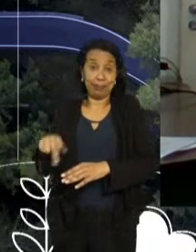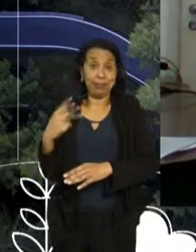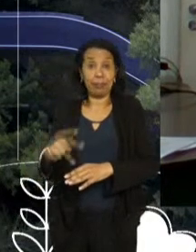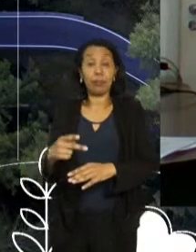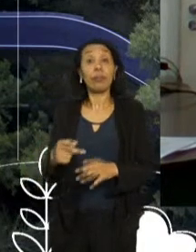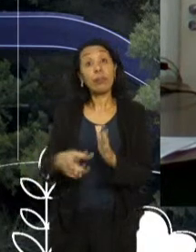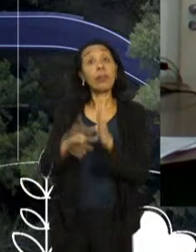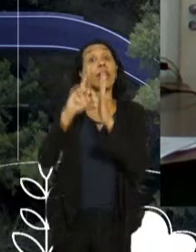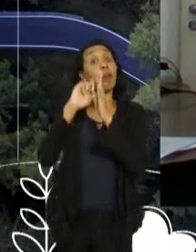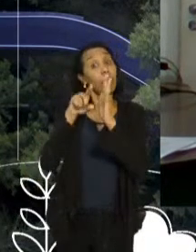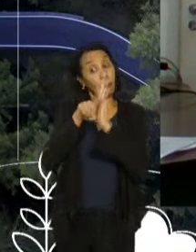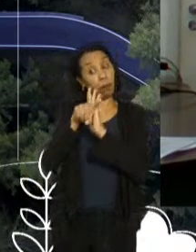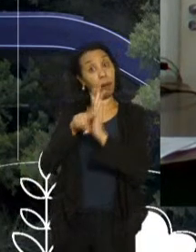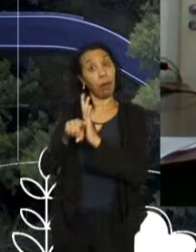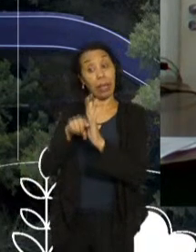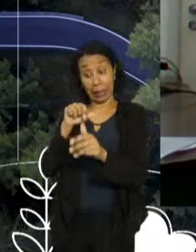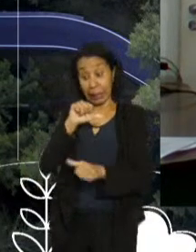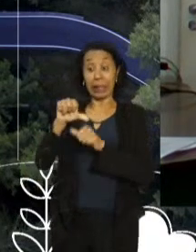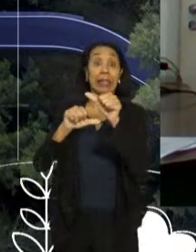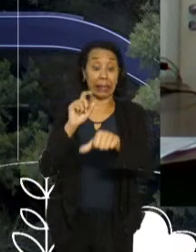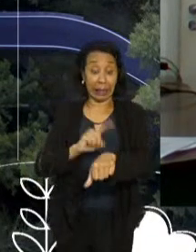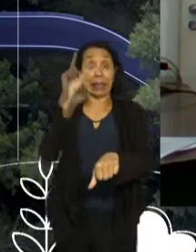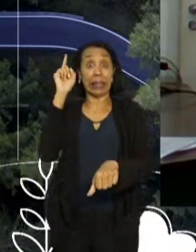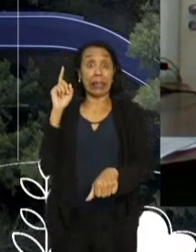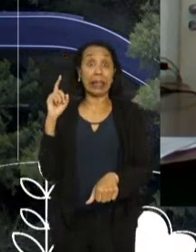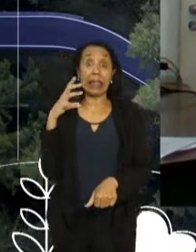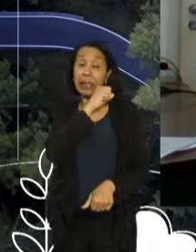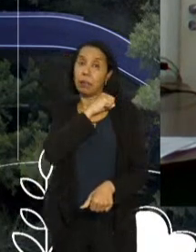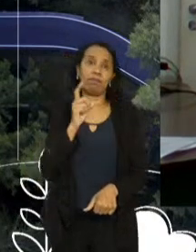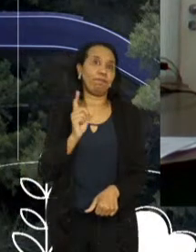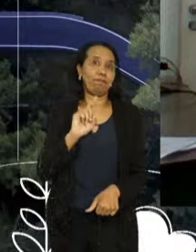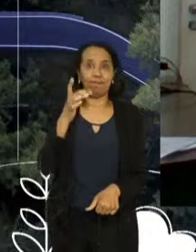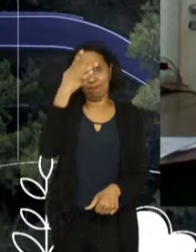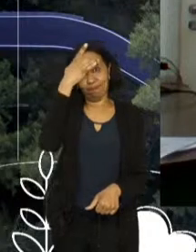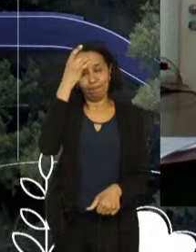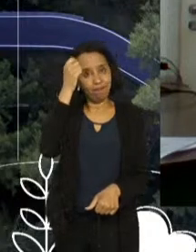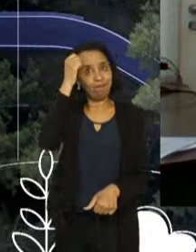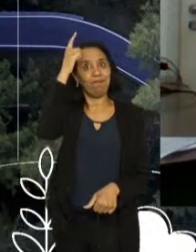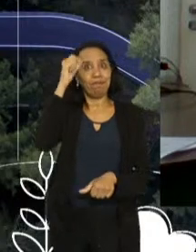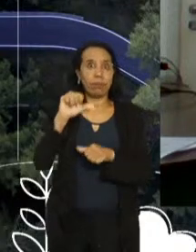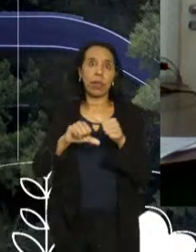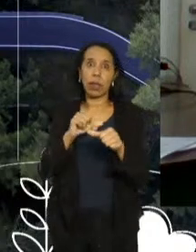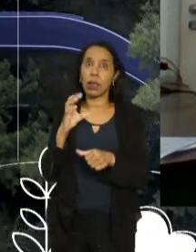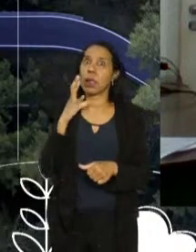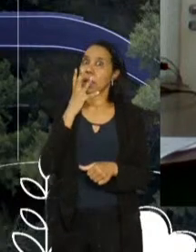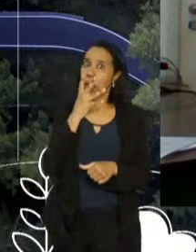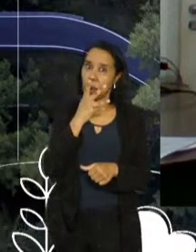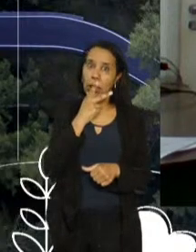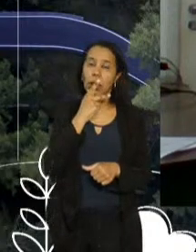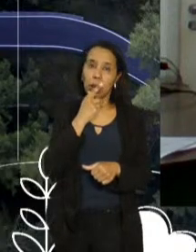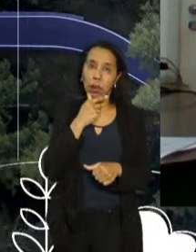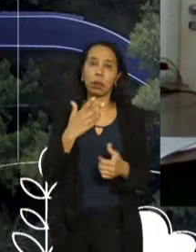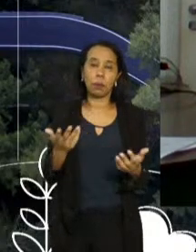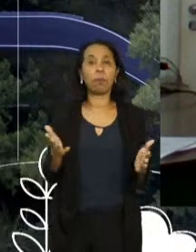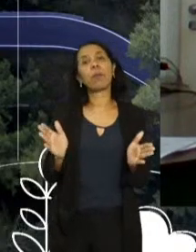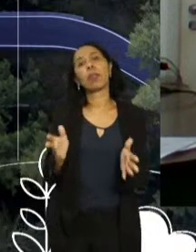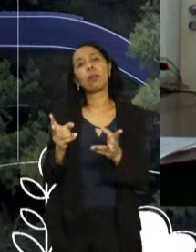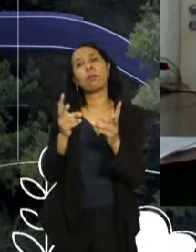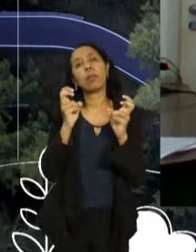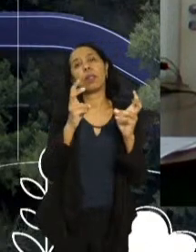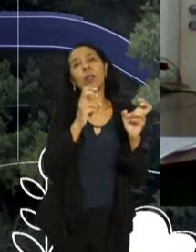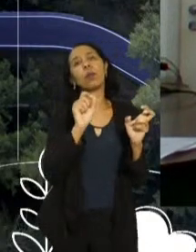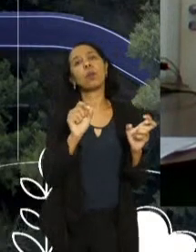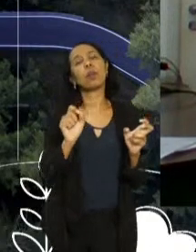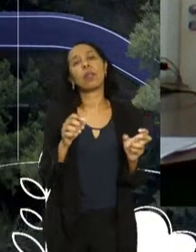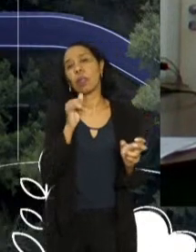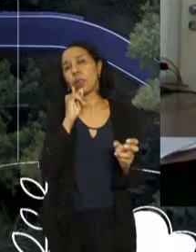é difícil fazer uma mudança de mentalidade, de cultura, né? Então, a gente percebe hoje, por exemplo, que